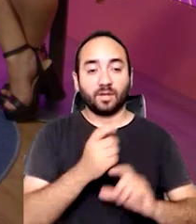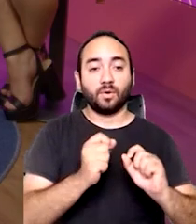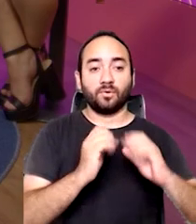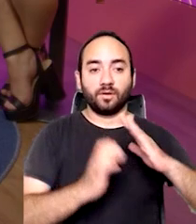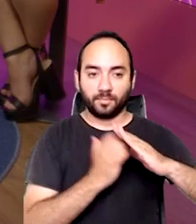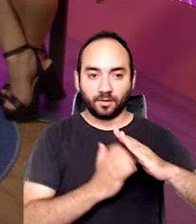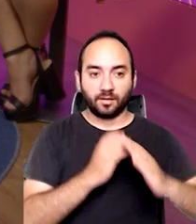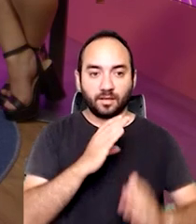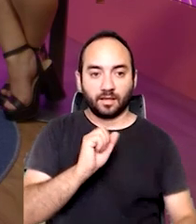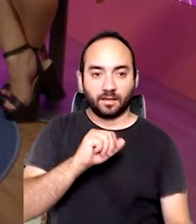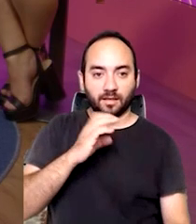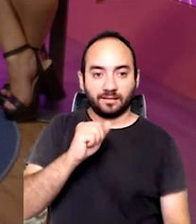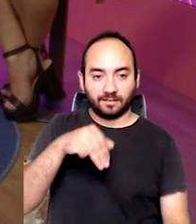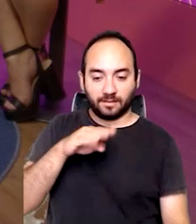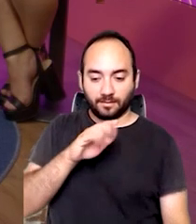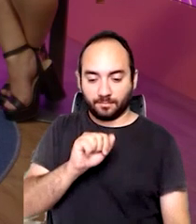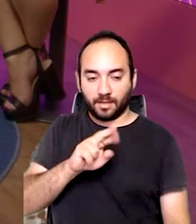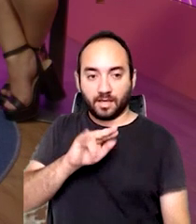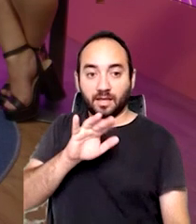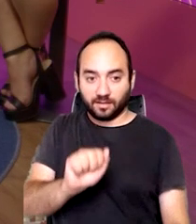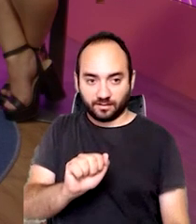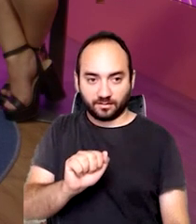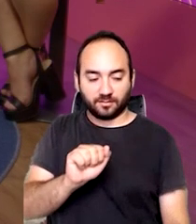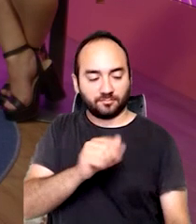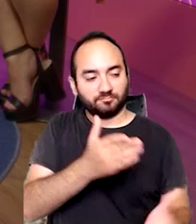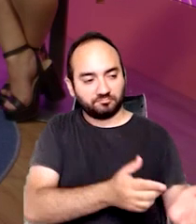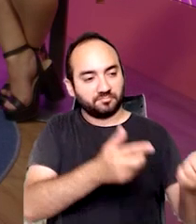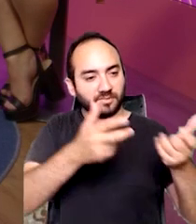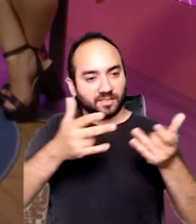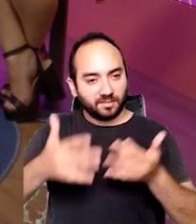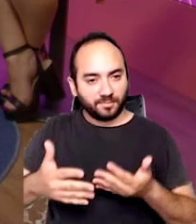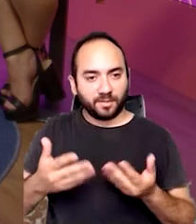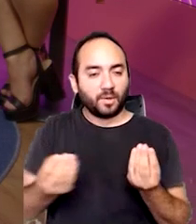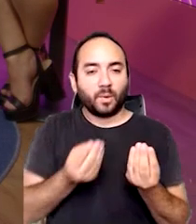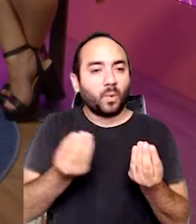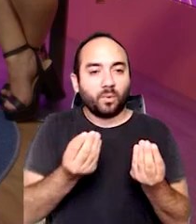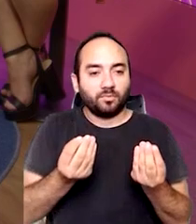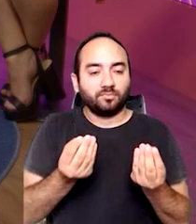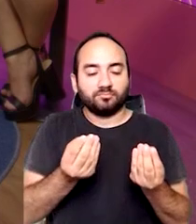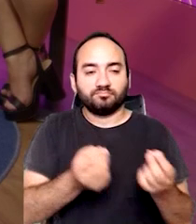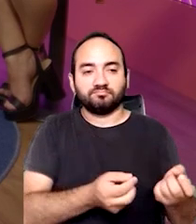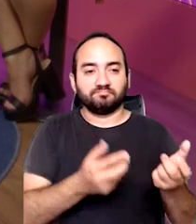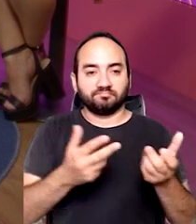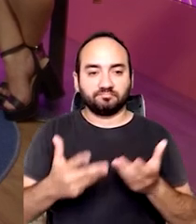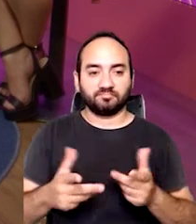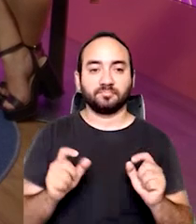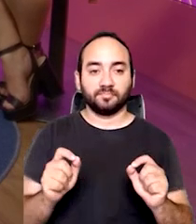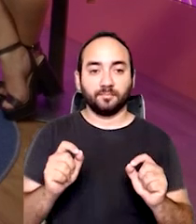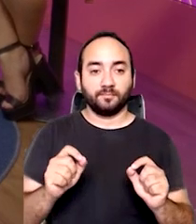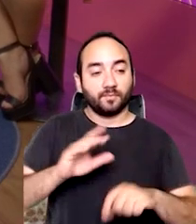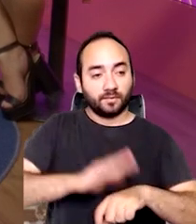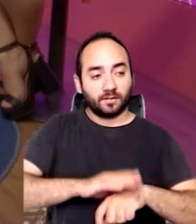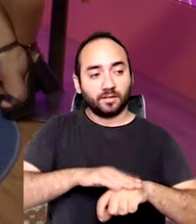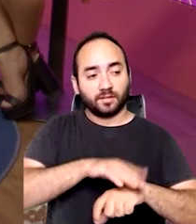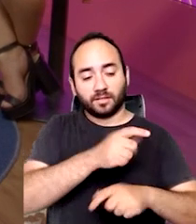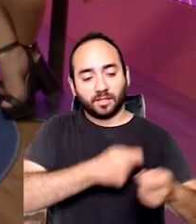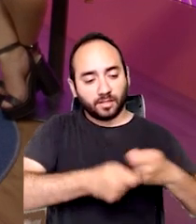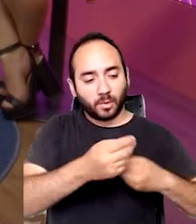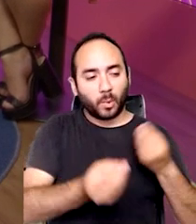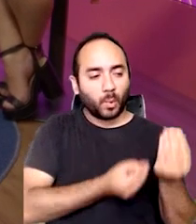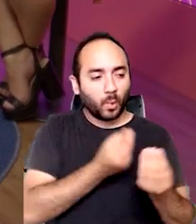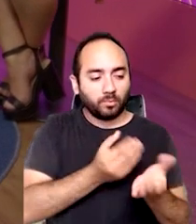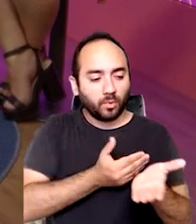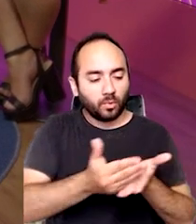é criadora da empresa sambaria Carol conta pra gente um pouquinho e o que é o seu